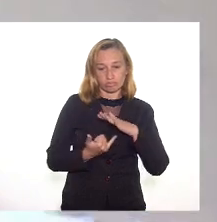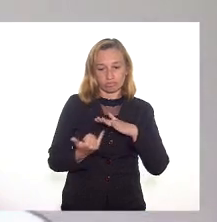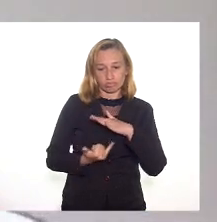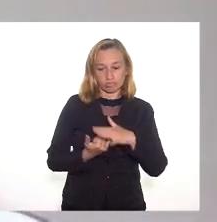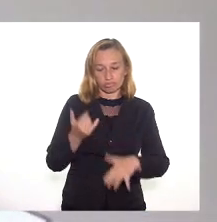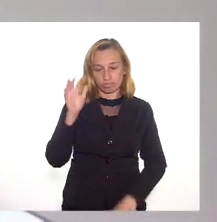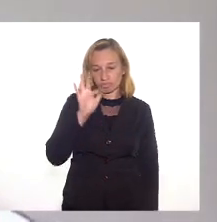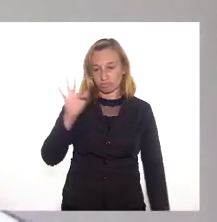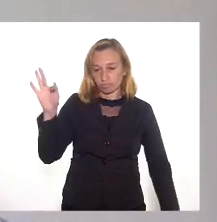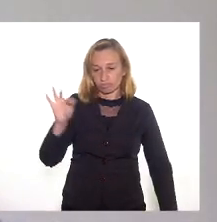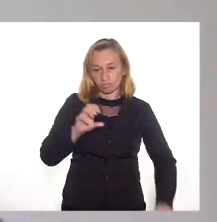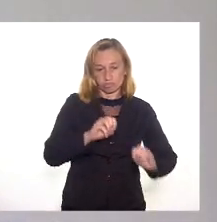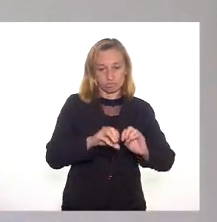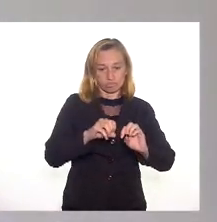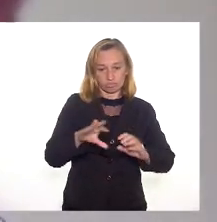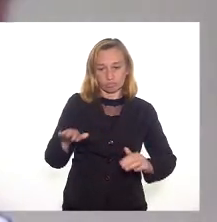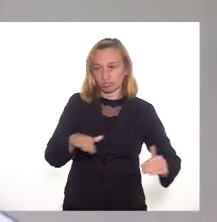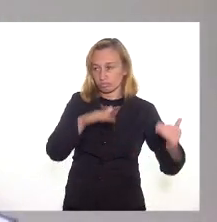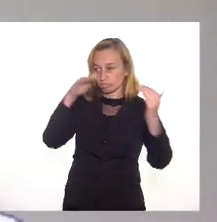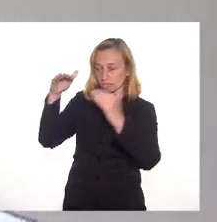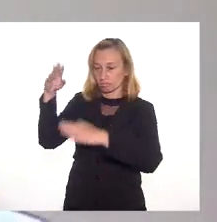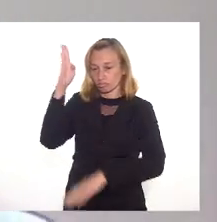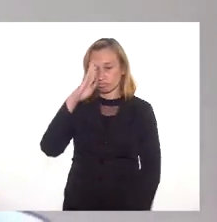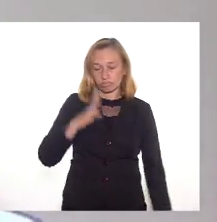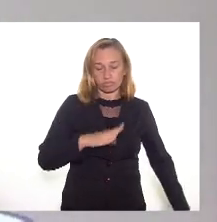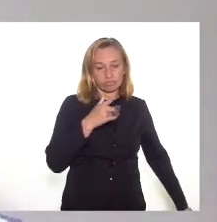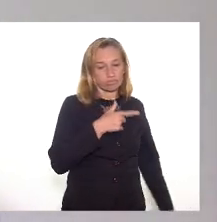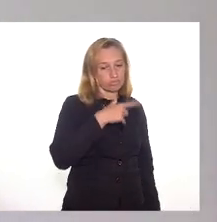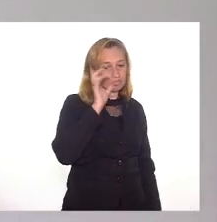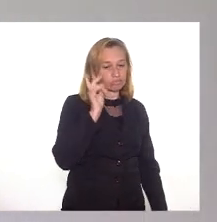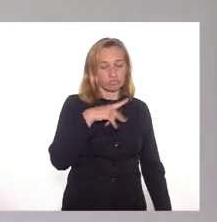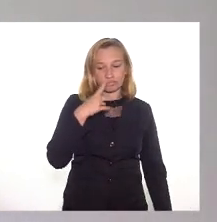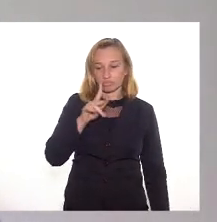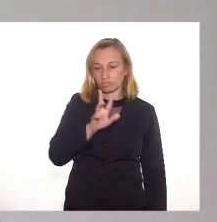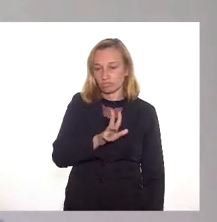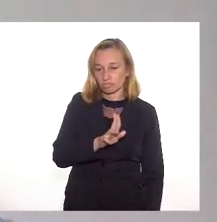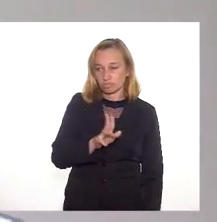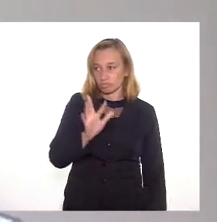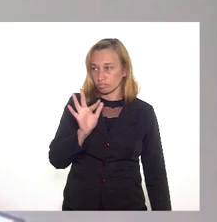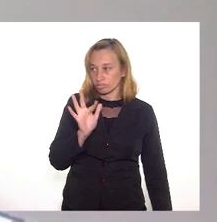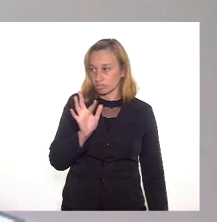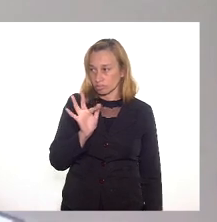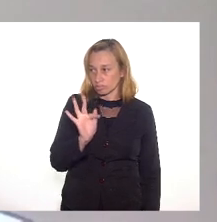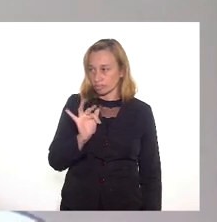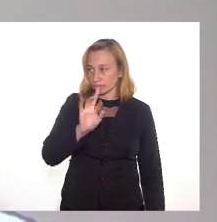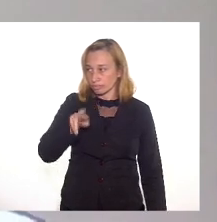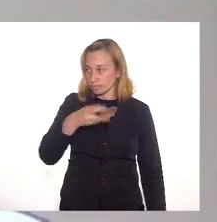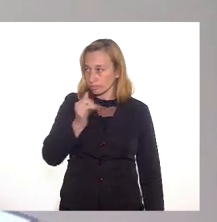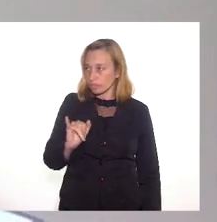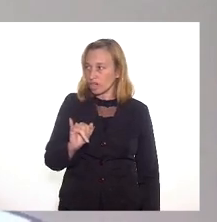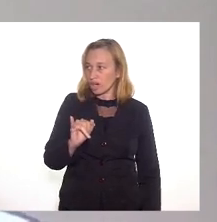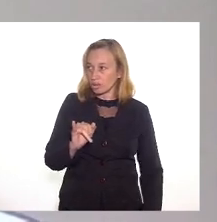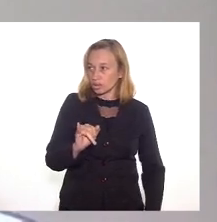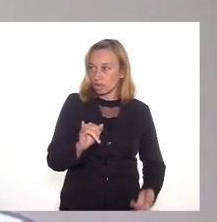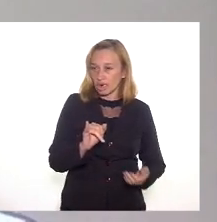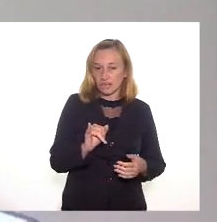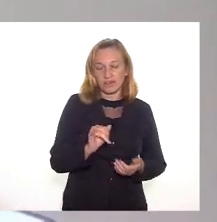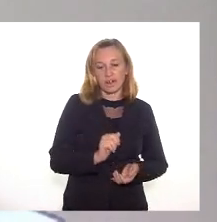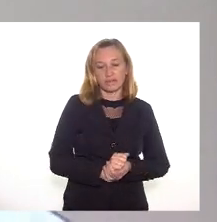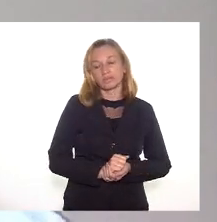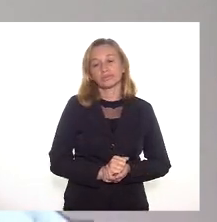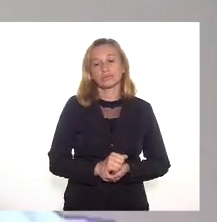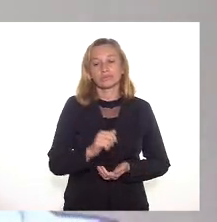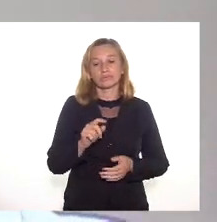federais de ensino superior do Brasil então ontem falei da UFRJ e hoje trago aqui os dados da UF e vou até a semana que vem